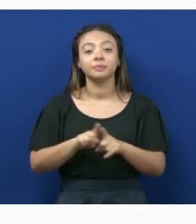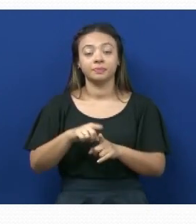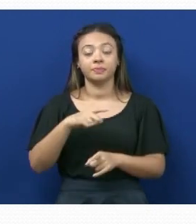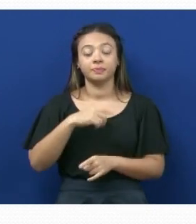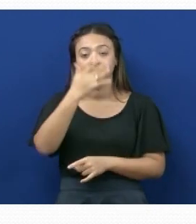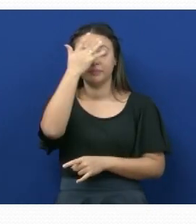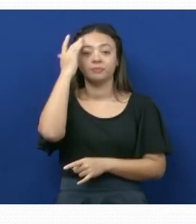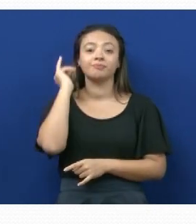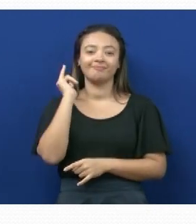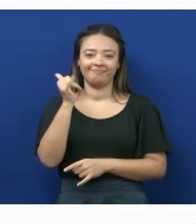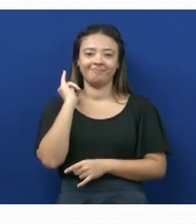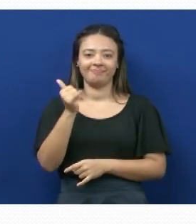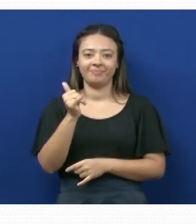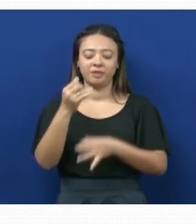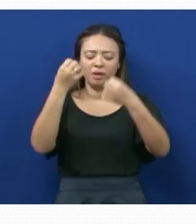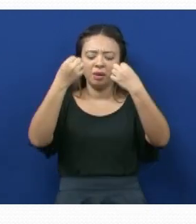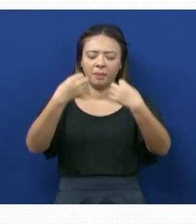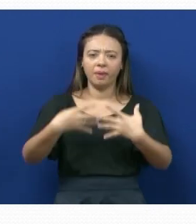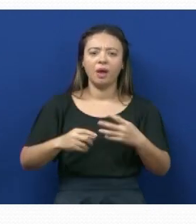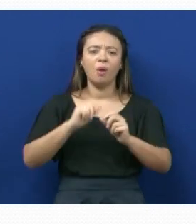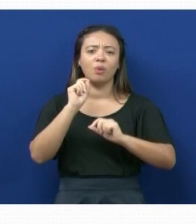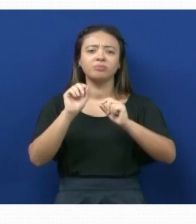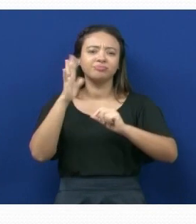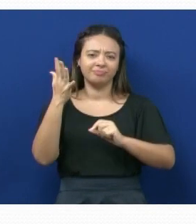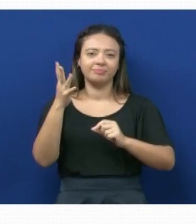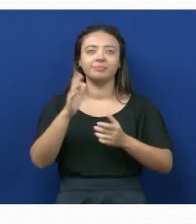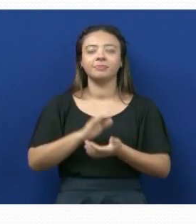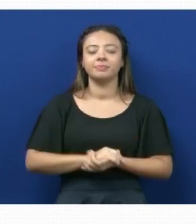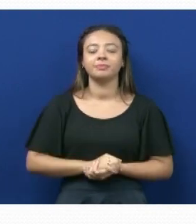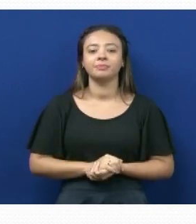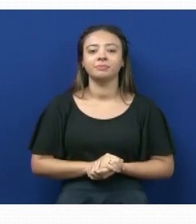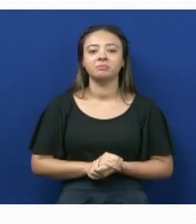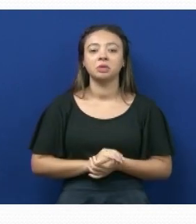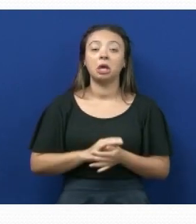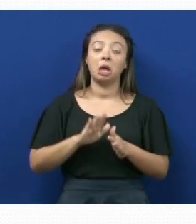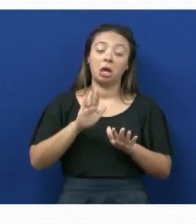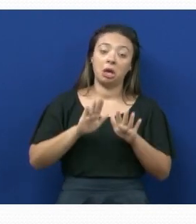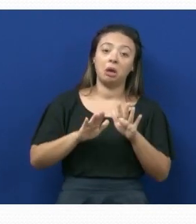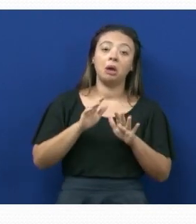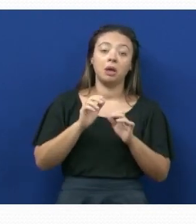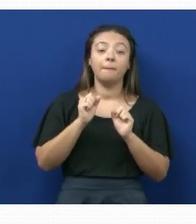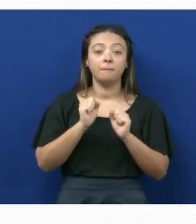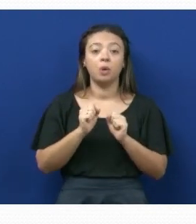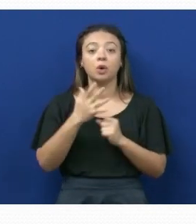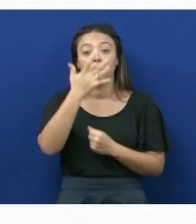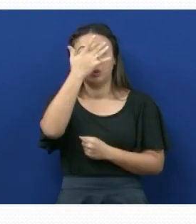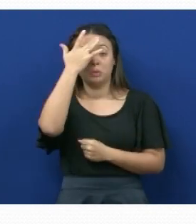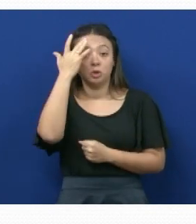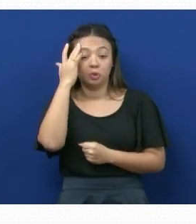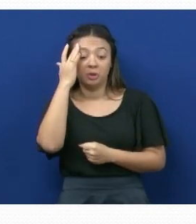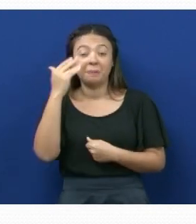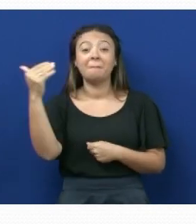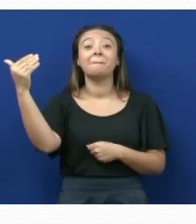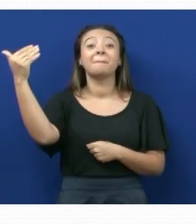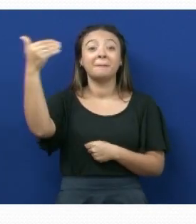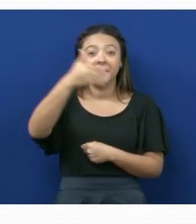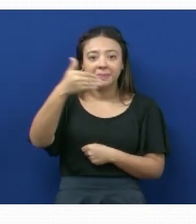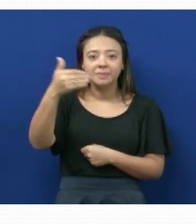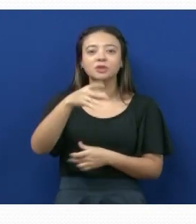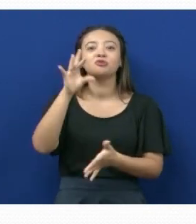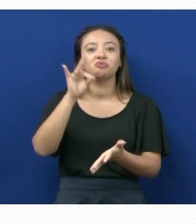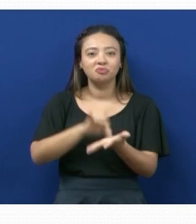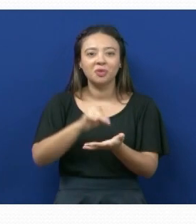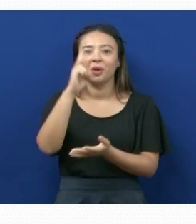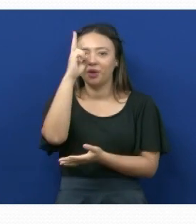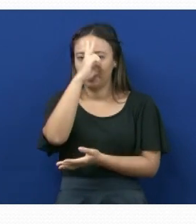narrador, que é aquela pessoa que vai te contar o que está acontecendo. Às vezes ele é o narrador personagem, que ele participa